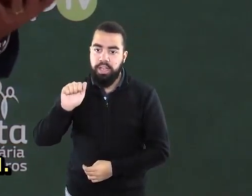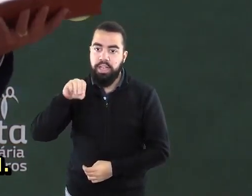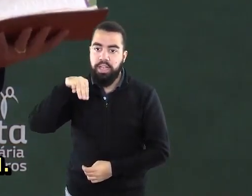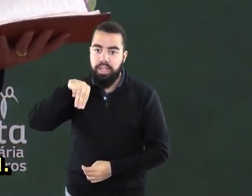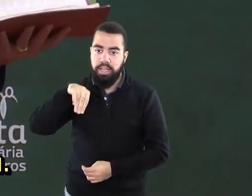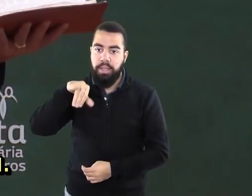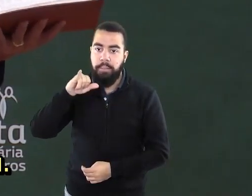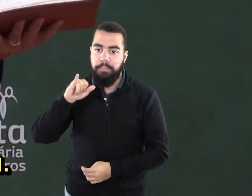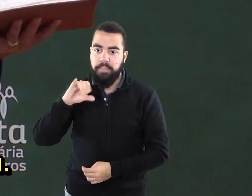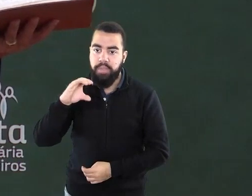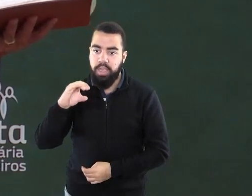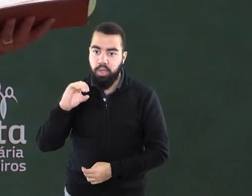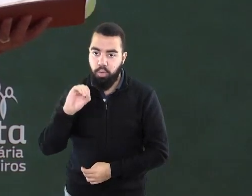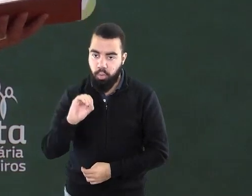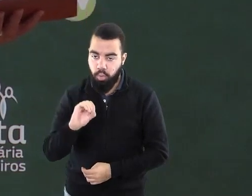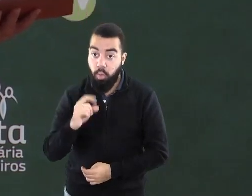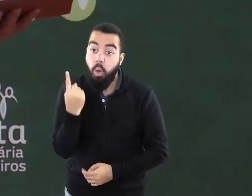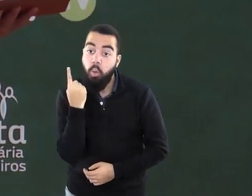suas mulheres.